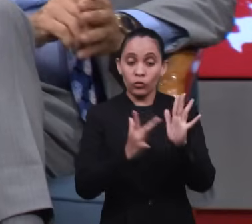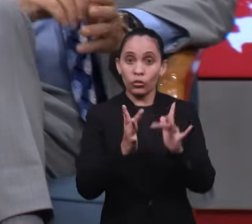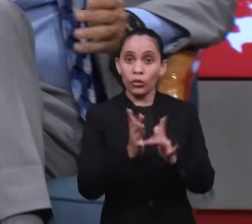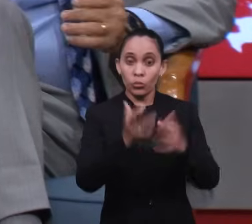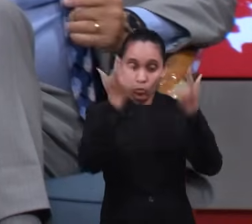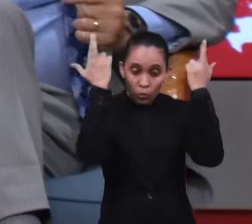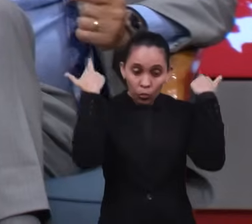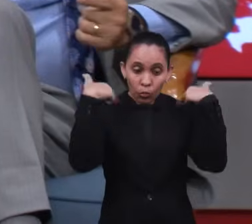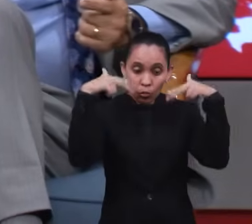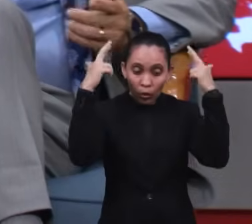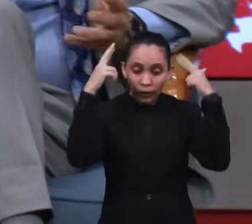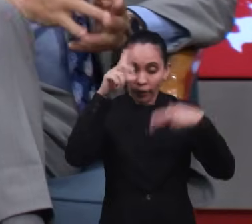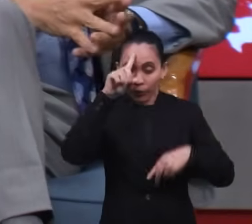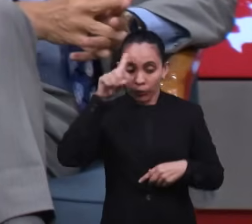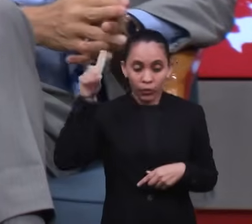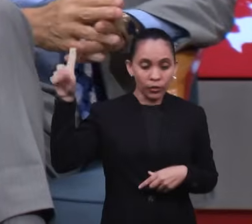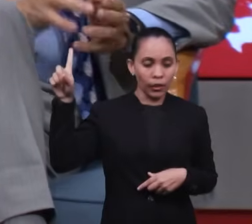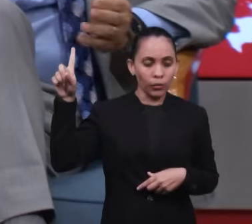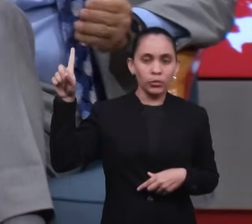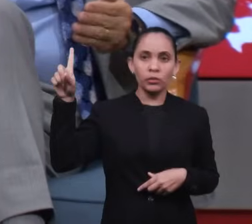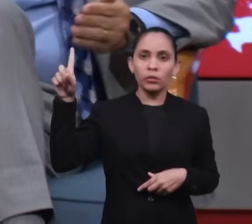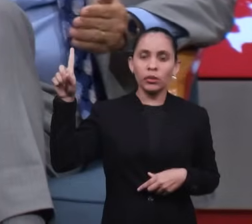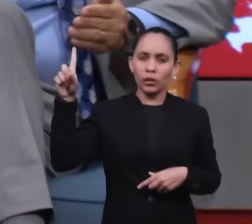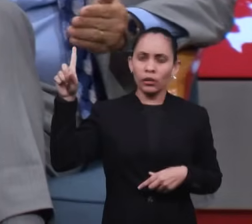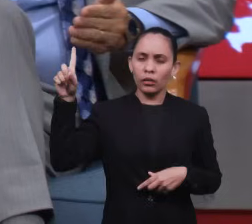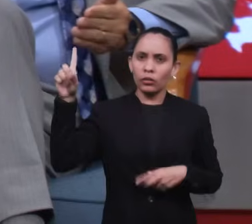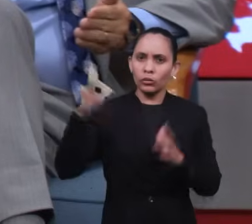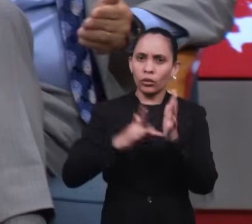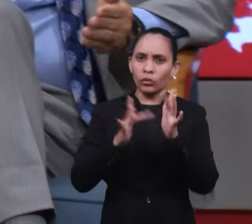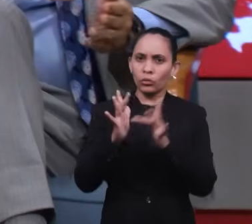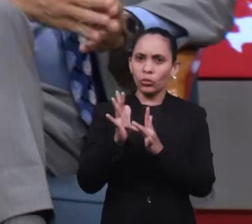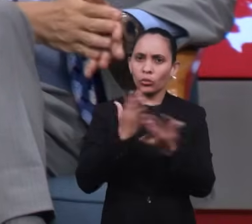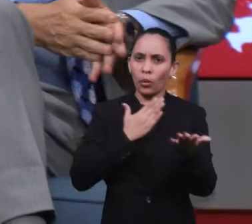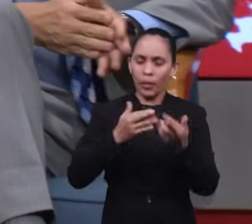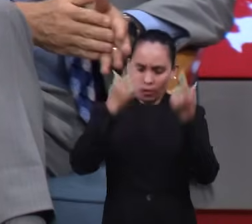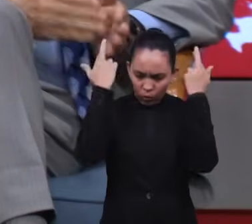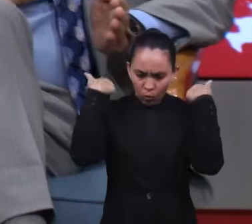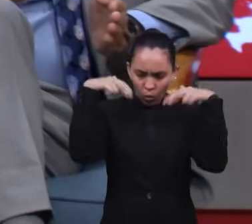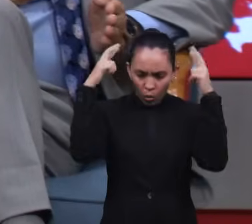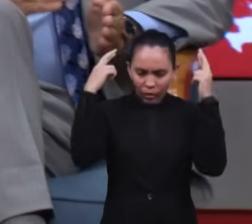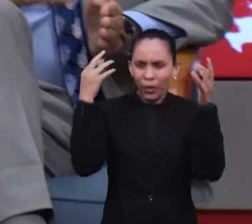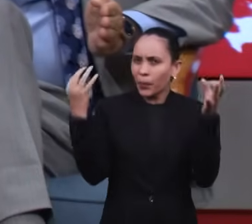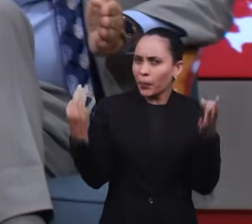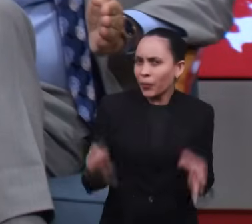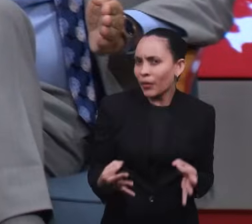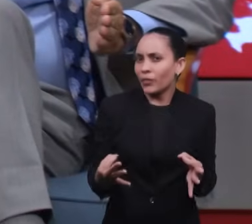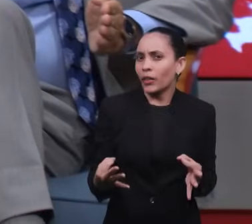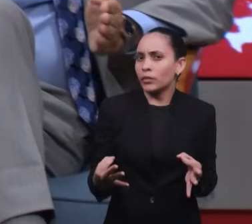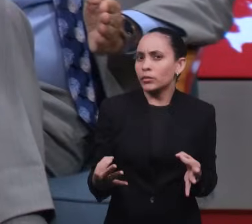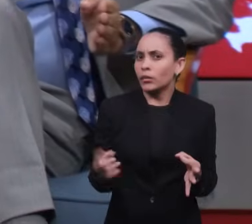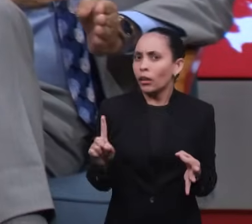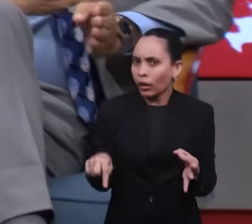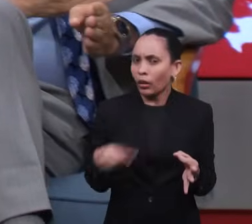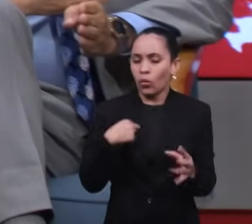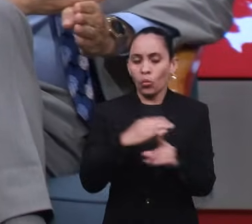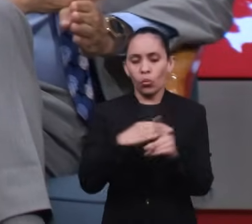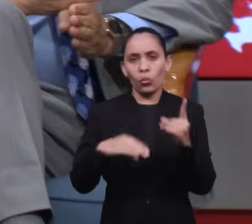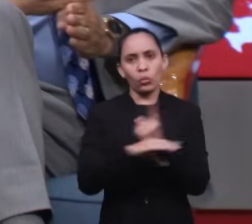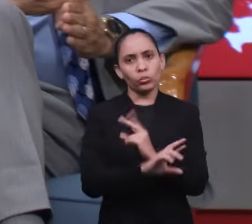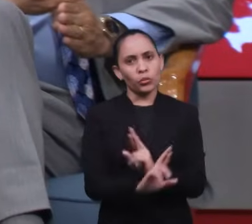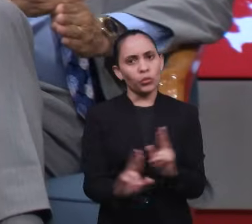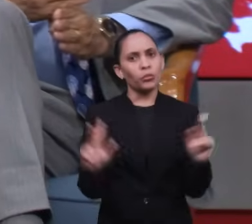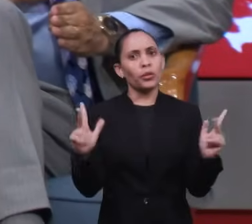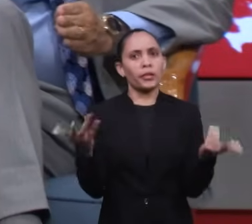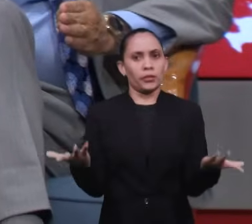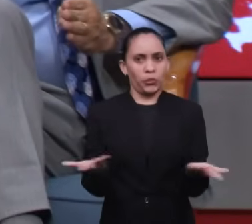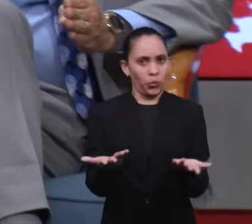para ele como o Cordeiro de Deus, ou seja, o Cordeiro perfeito. Então, ele é o Cordeiro. Então, nesse